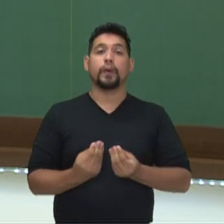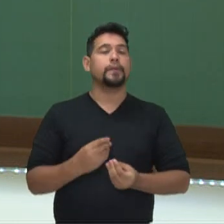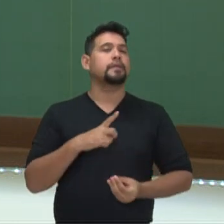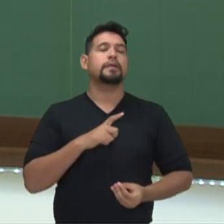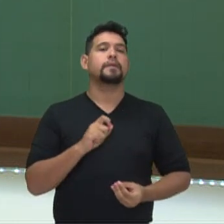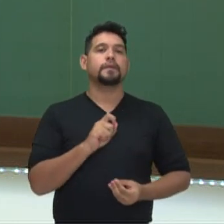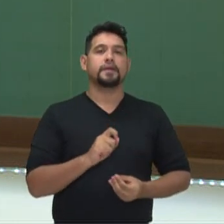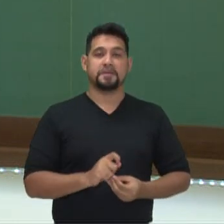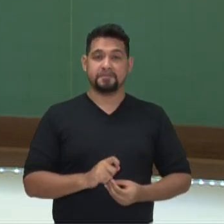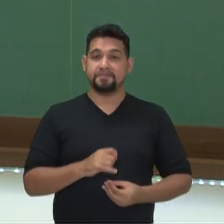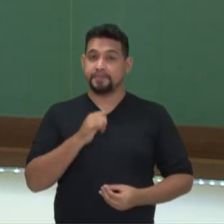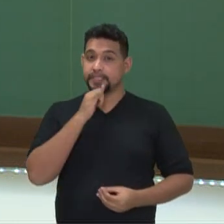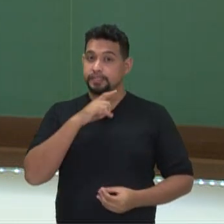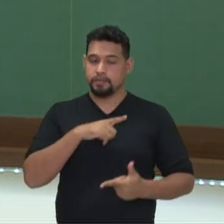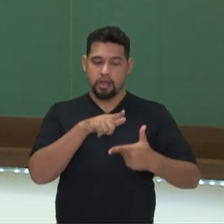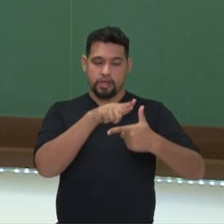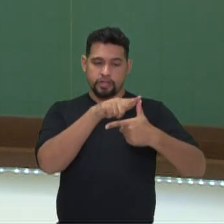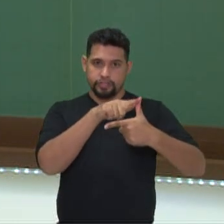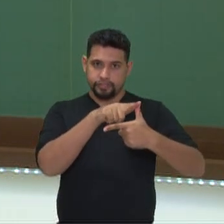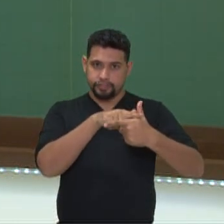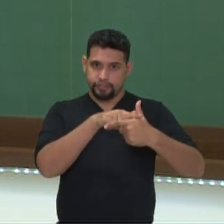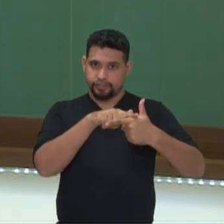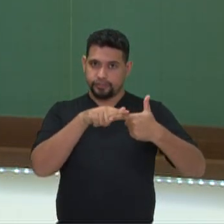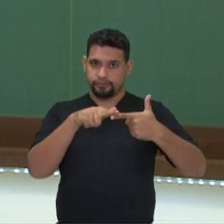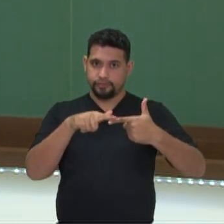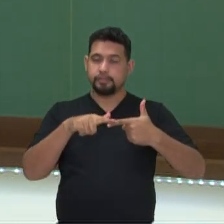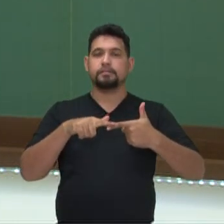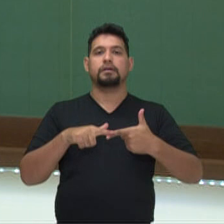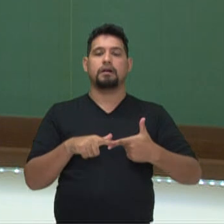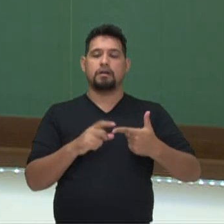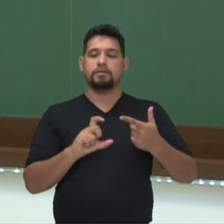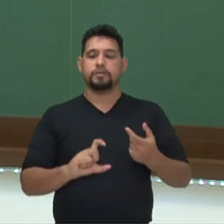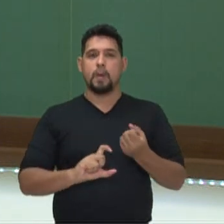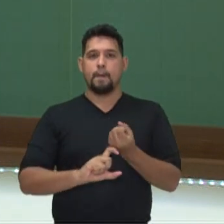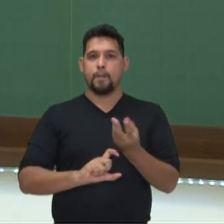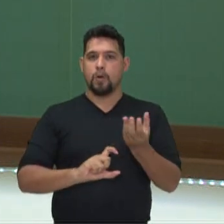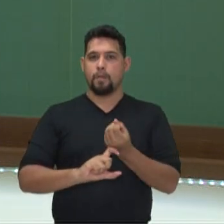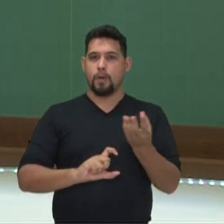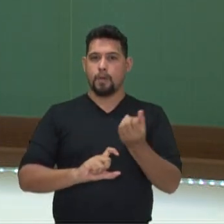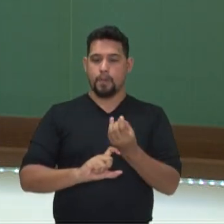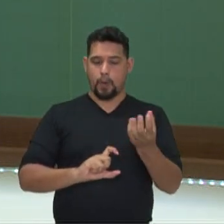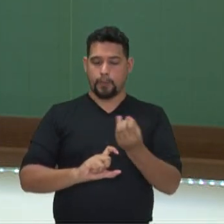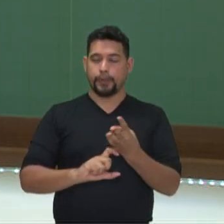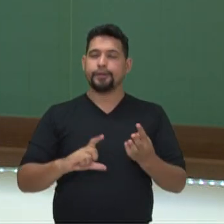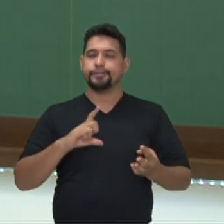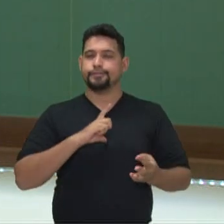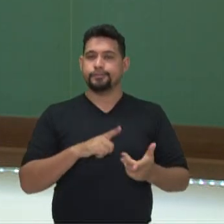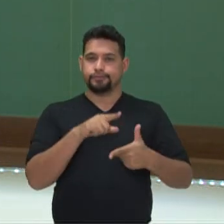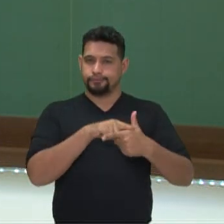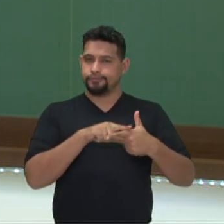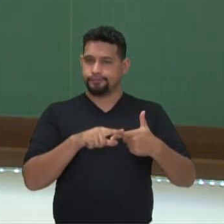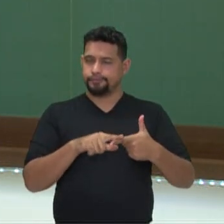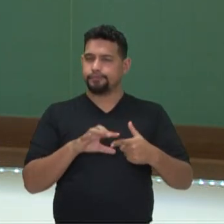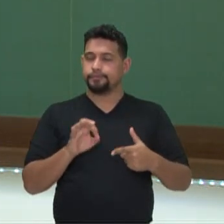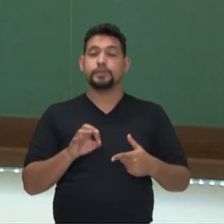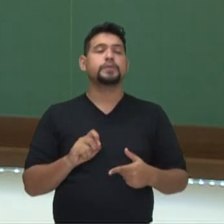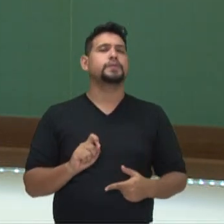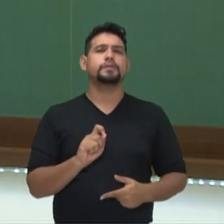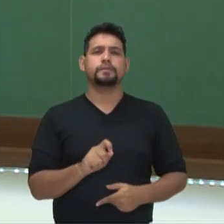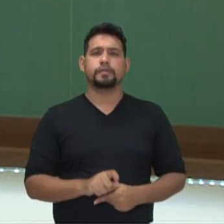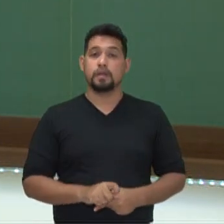temos que a divisão de potências de mesma base, na divisão de potências de mesma base,